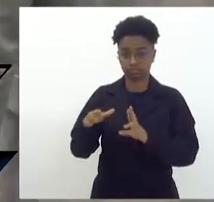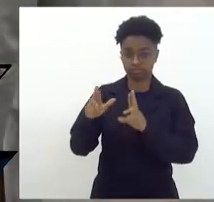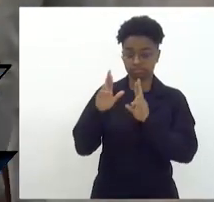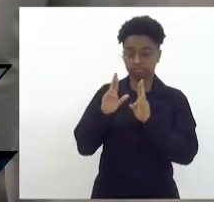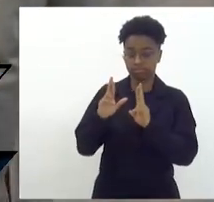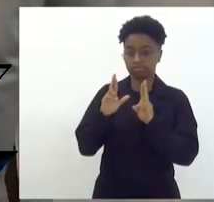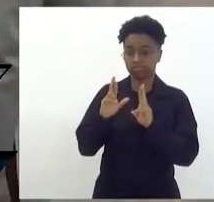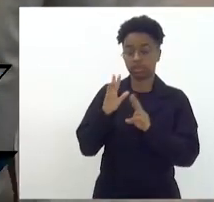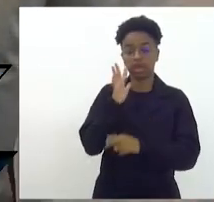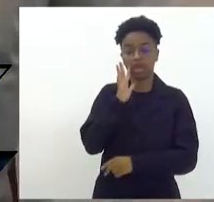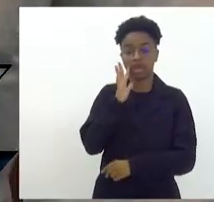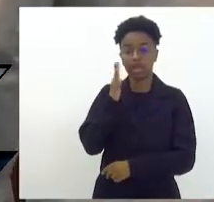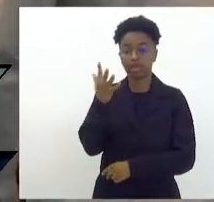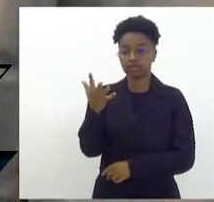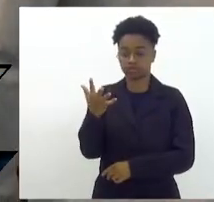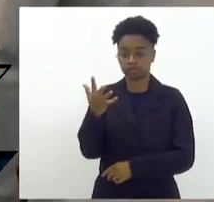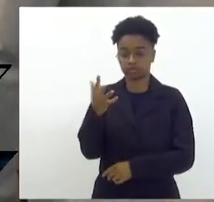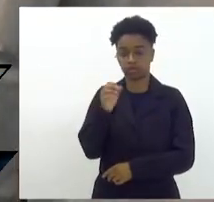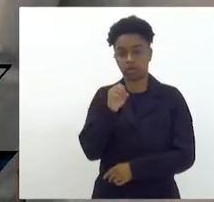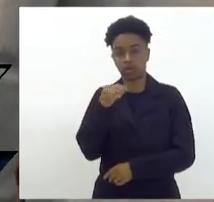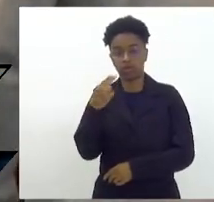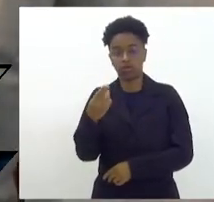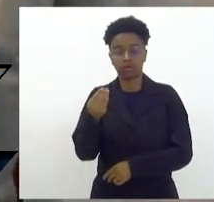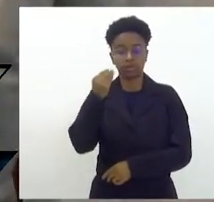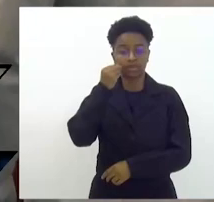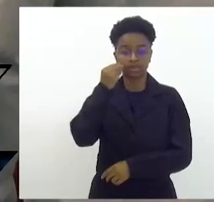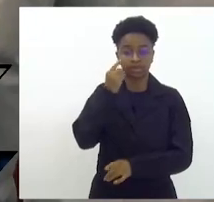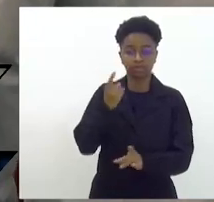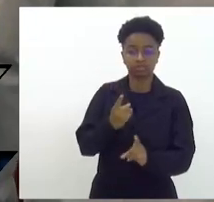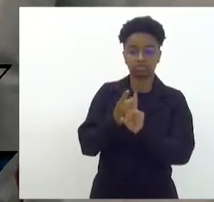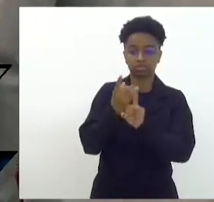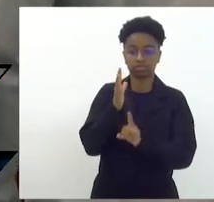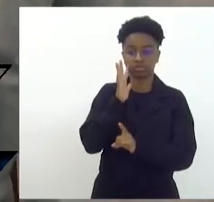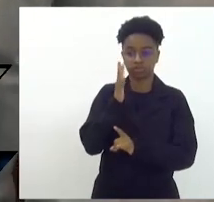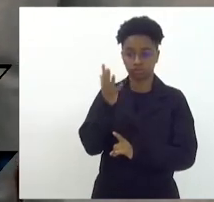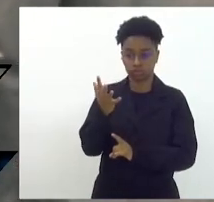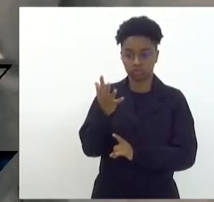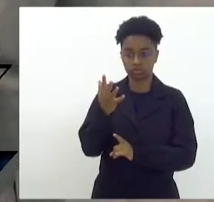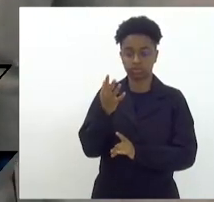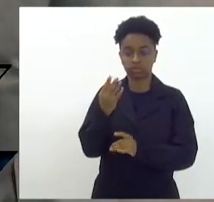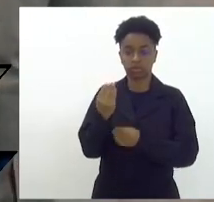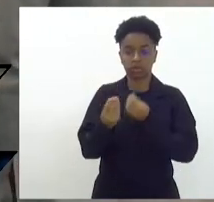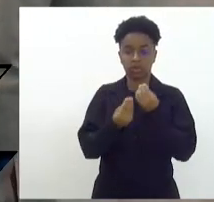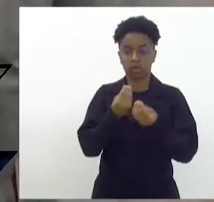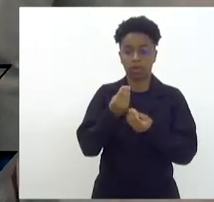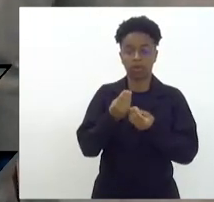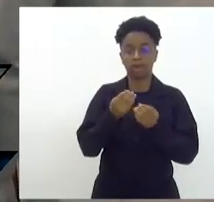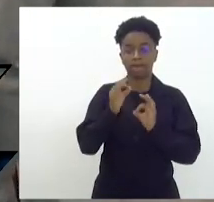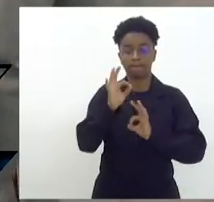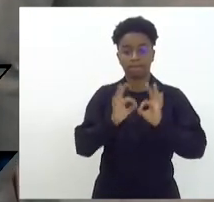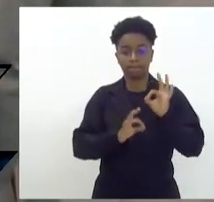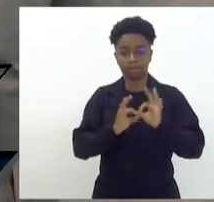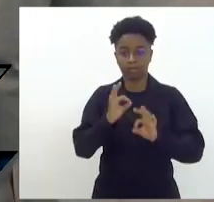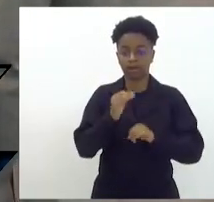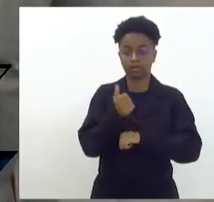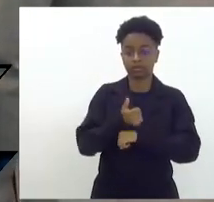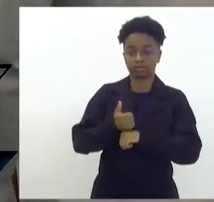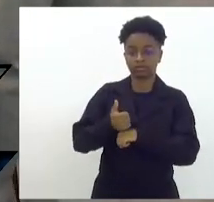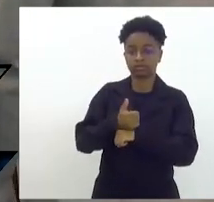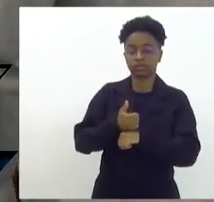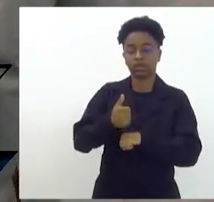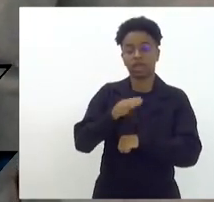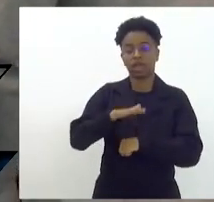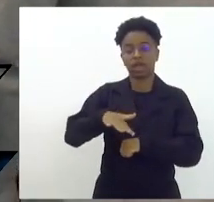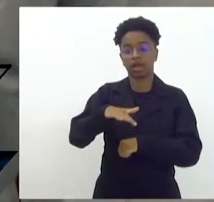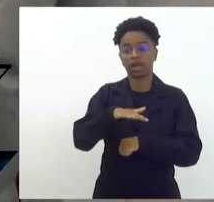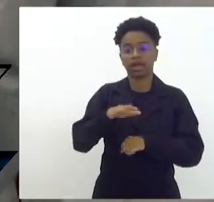de resolver ou de tentar buscar a solução do plano de cargos e carreiras e salários dos profissionais de